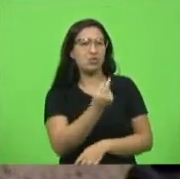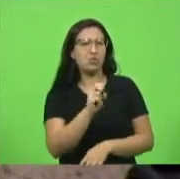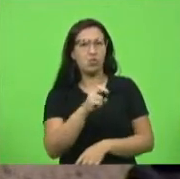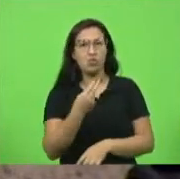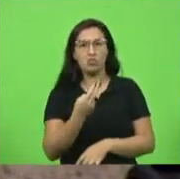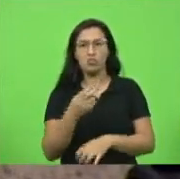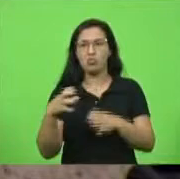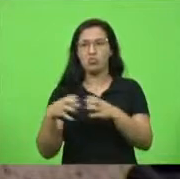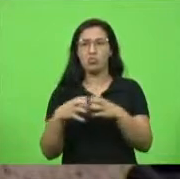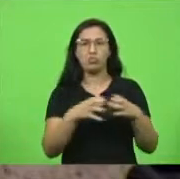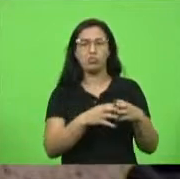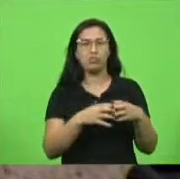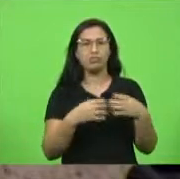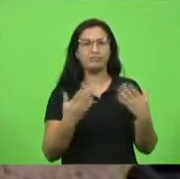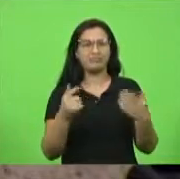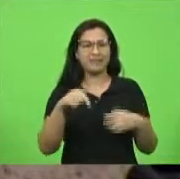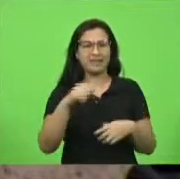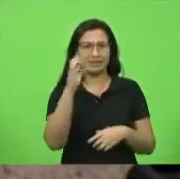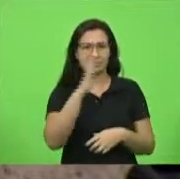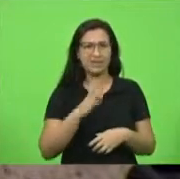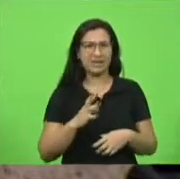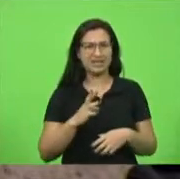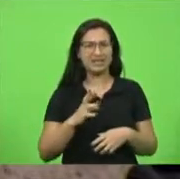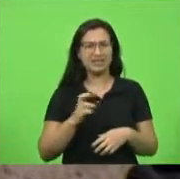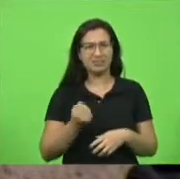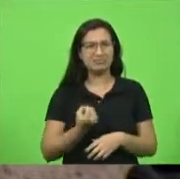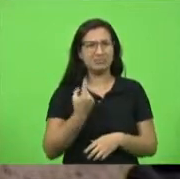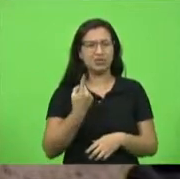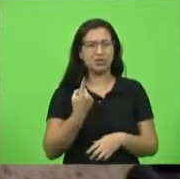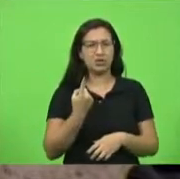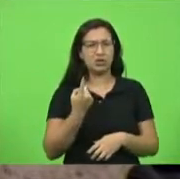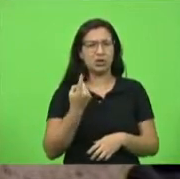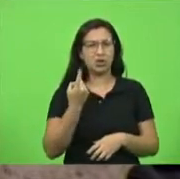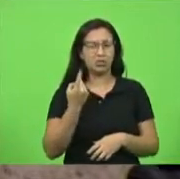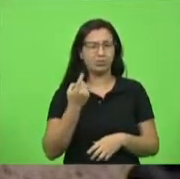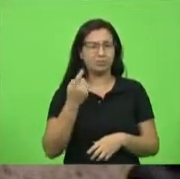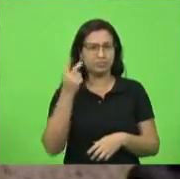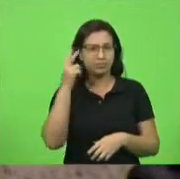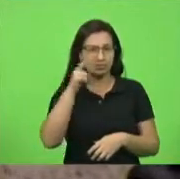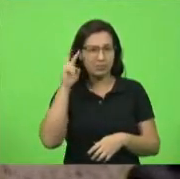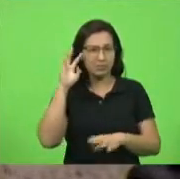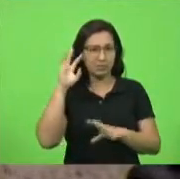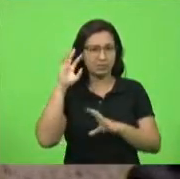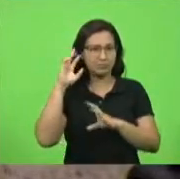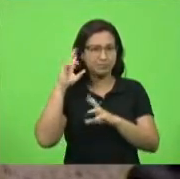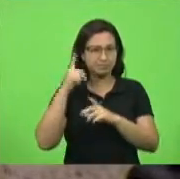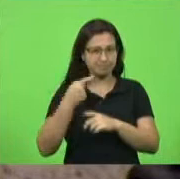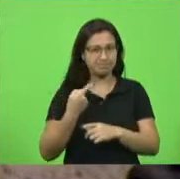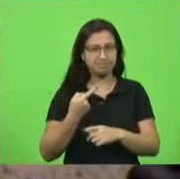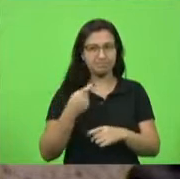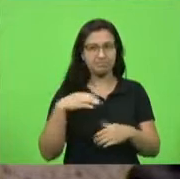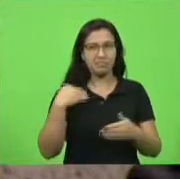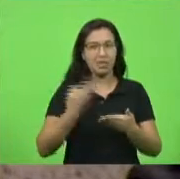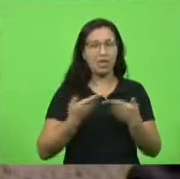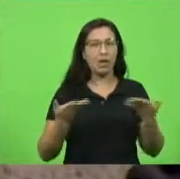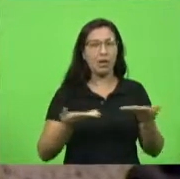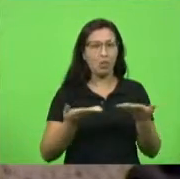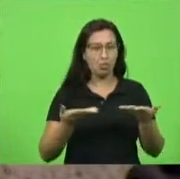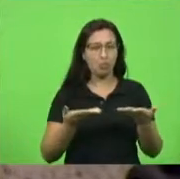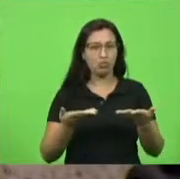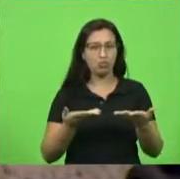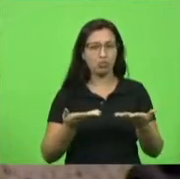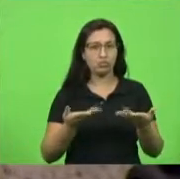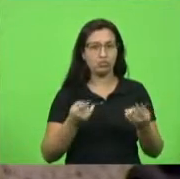Brasil, e aqui eu faço uma pequena retrospectiva, mostrando e talvez apontando o que eu quero